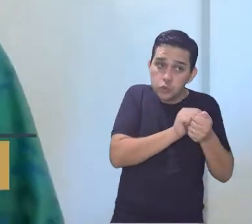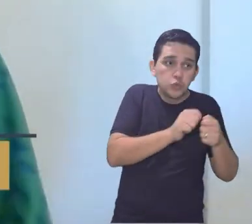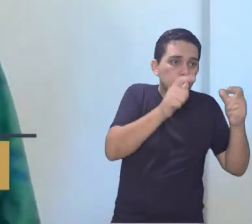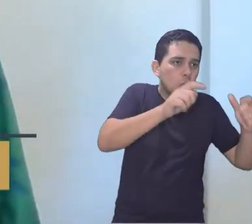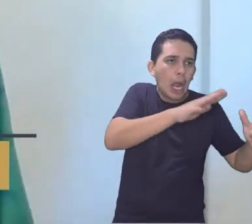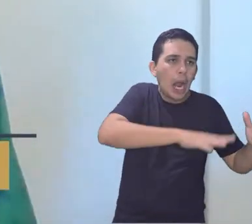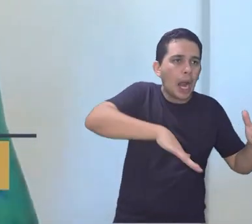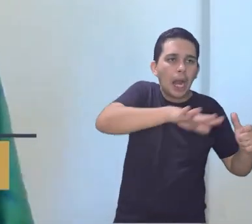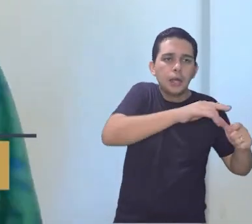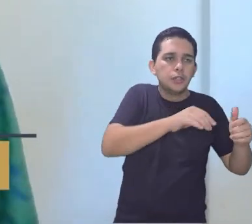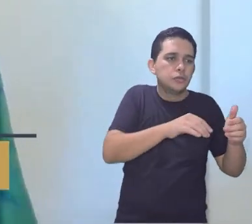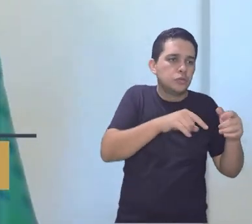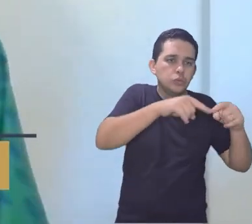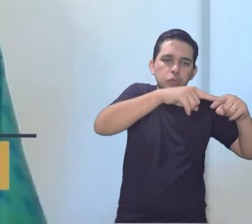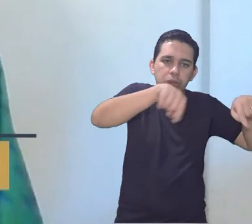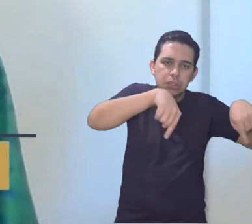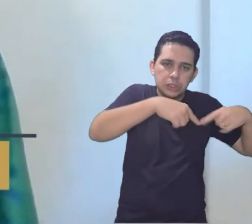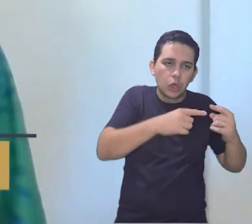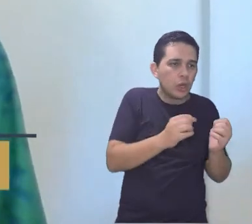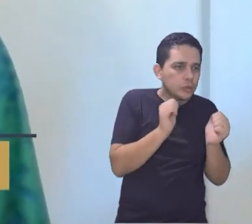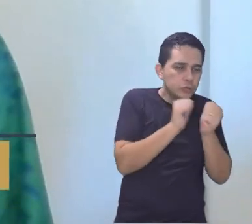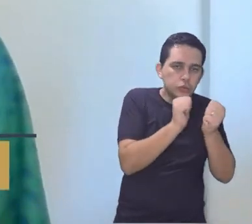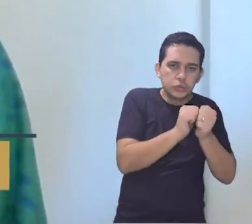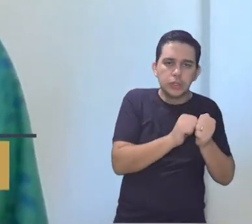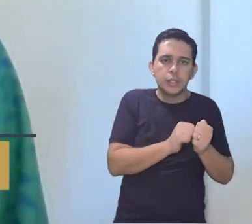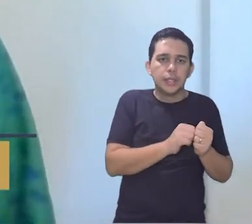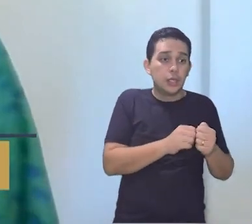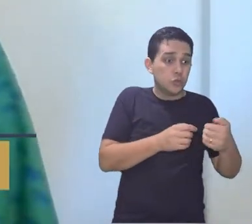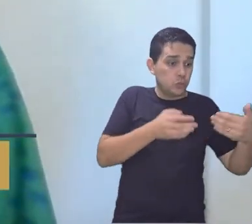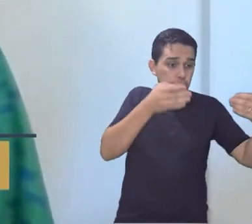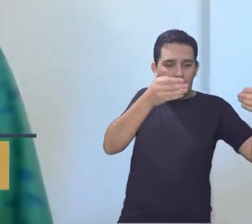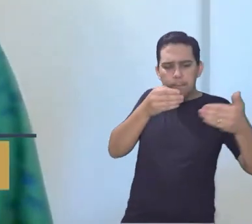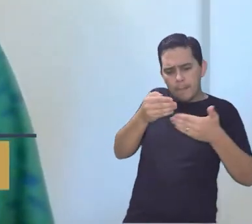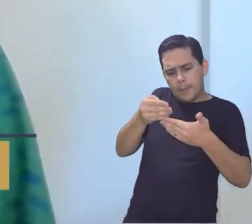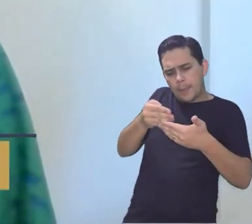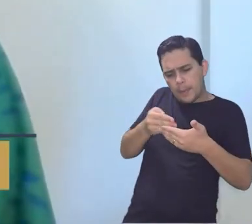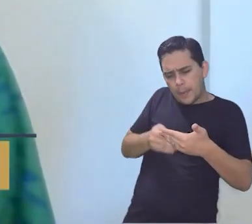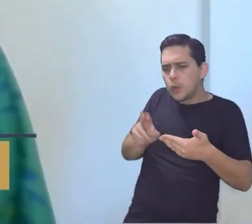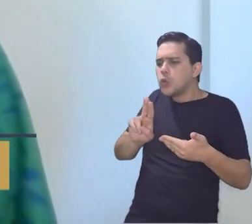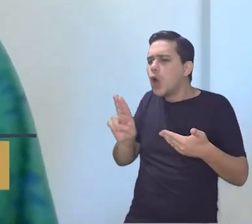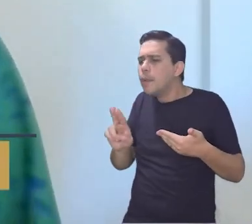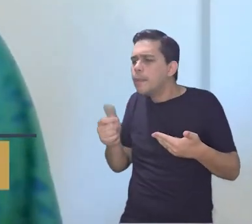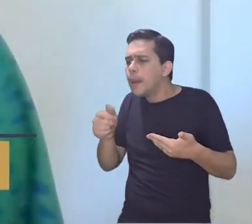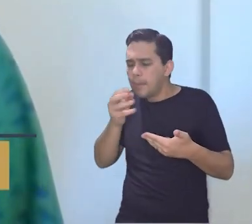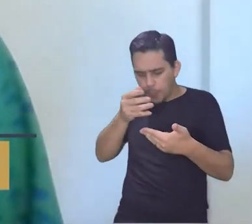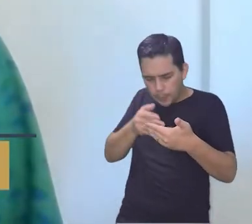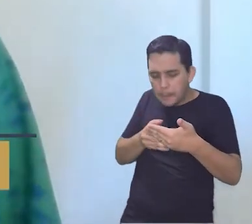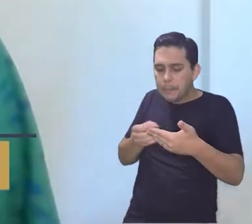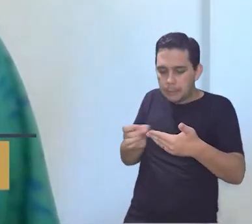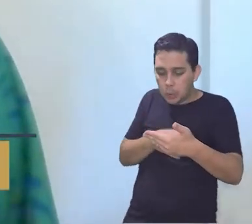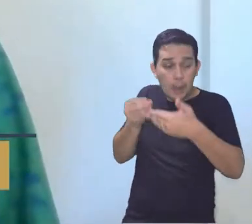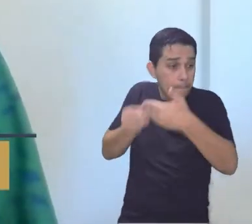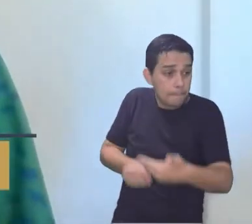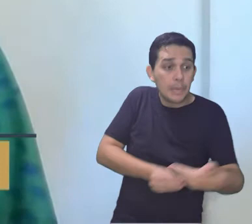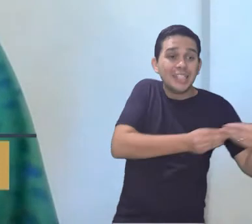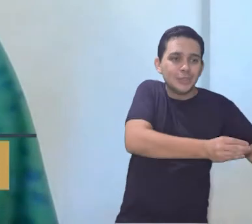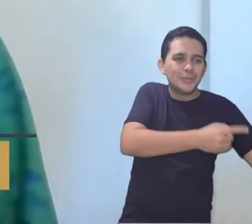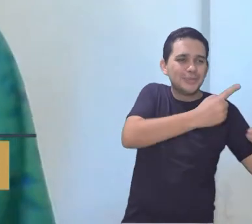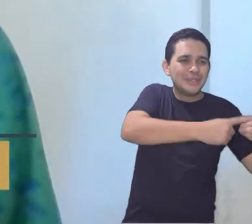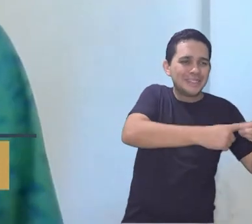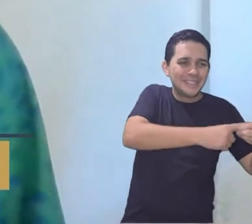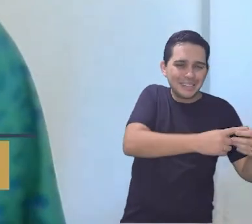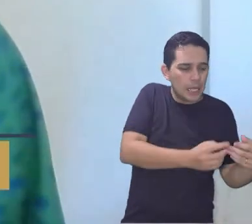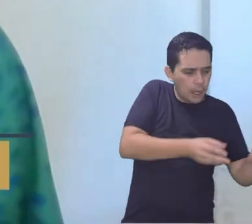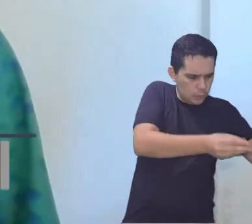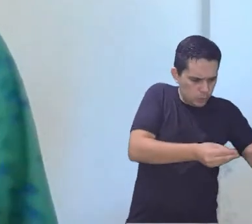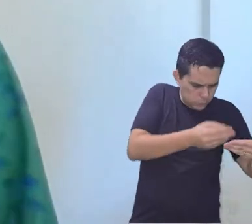ambiente e todo o processamento passa pelos dois entes, evitando duplicidades, evitando inconsistências,